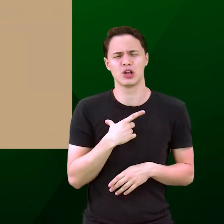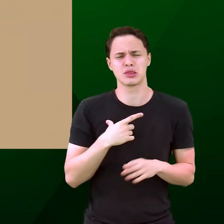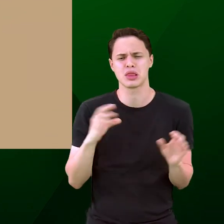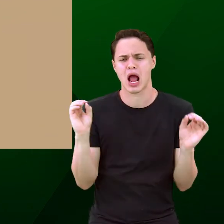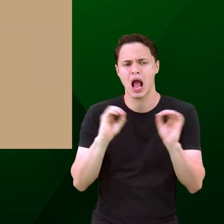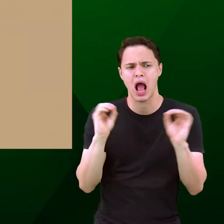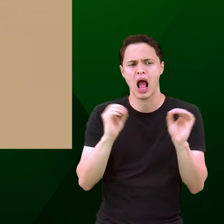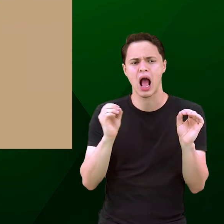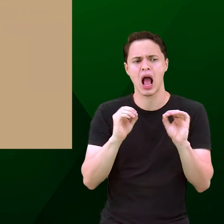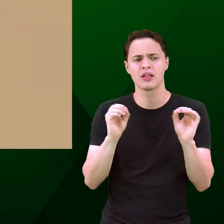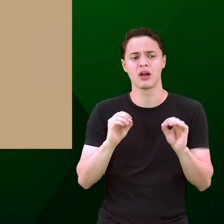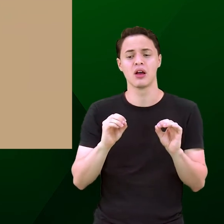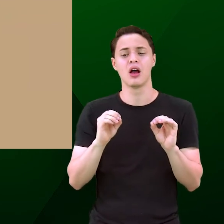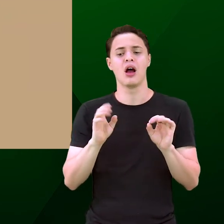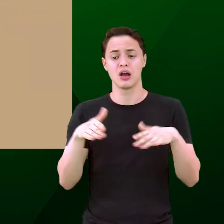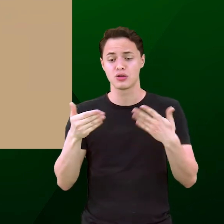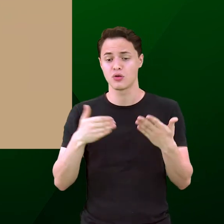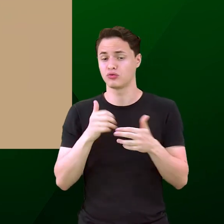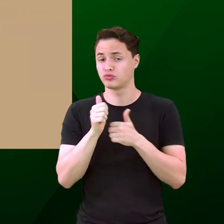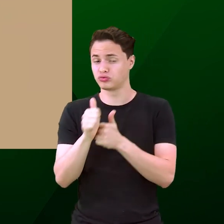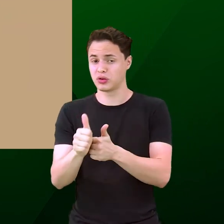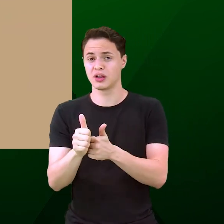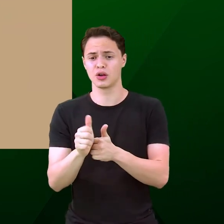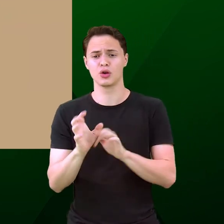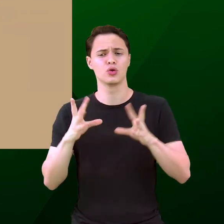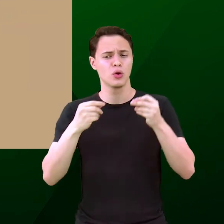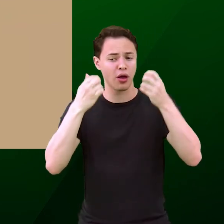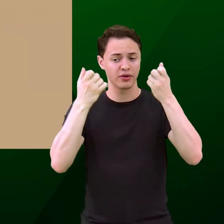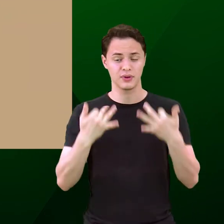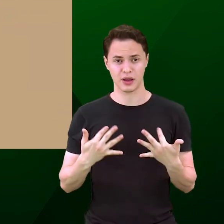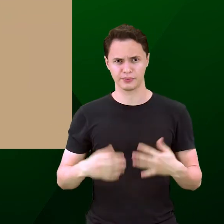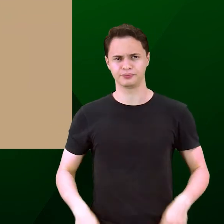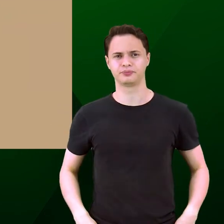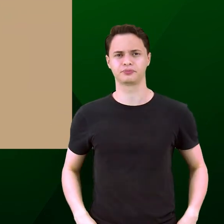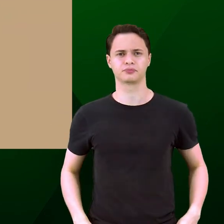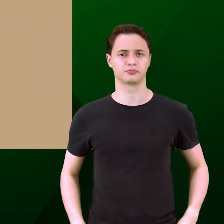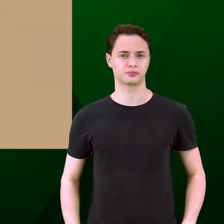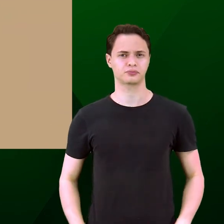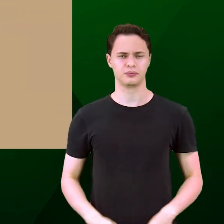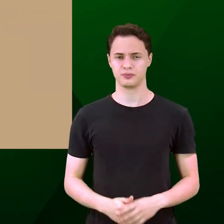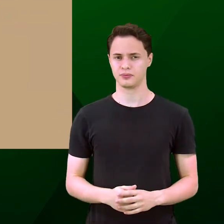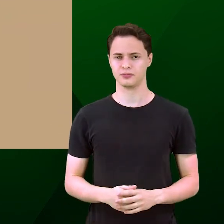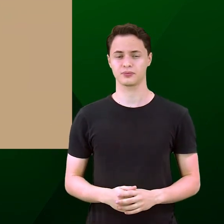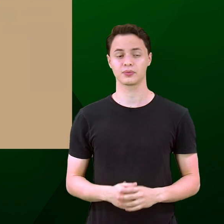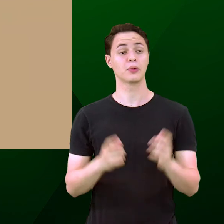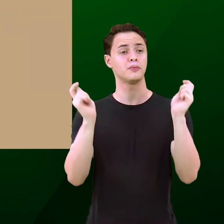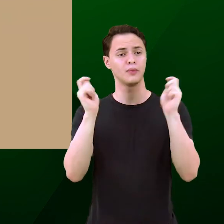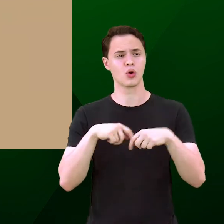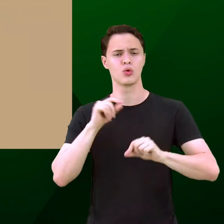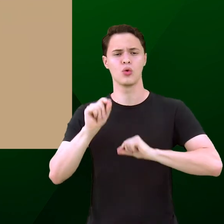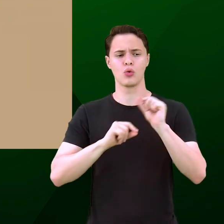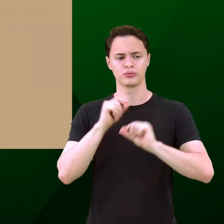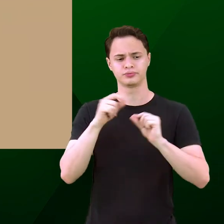digamos assim. Tá? A gente tem que ter esse cuidado, né, de saber quando colocar carga, quando tirar carga, o que